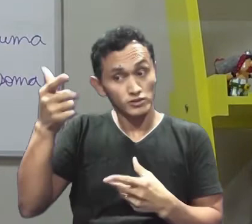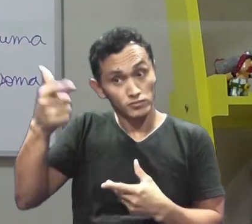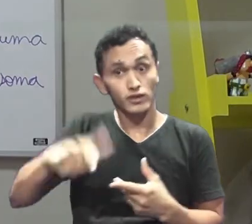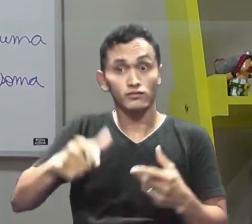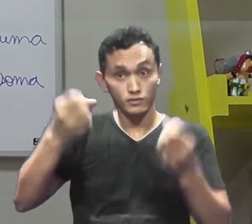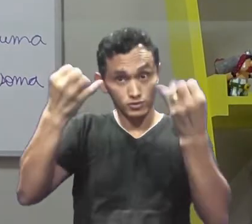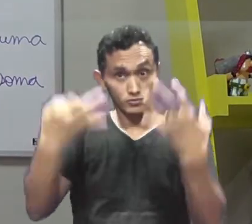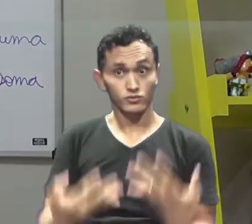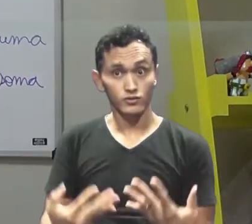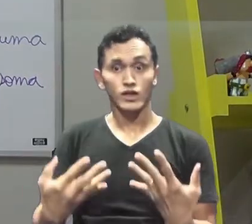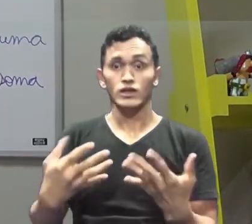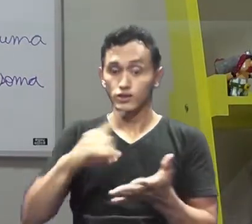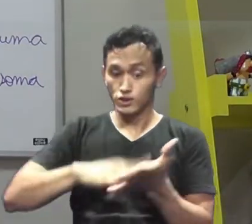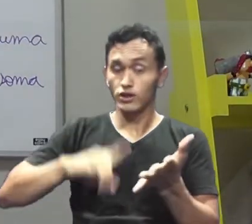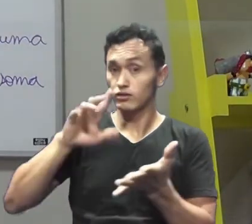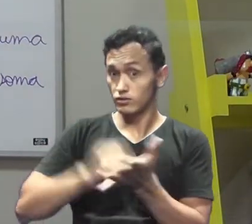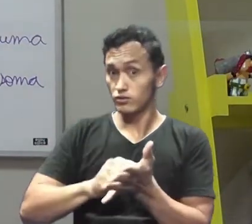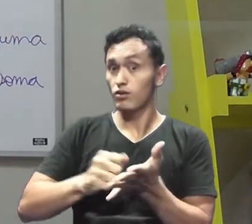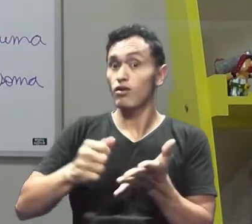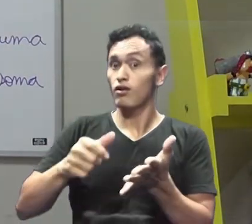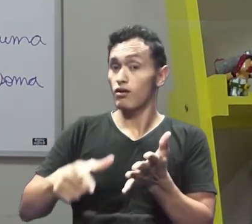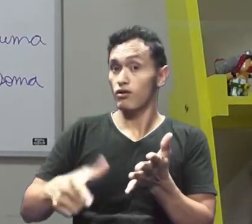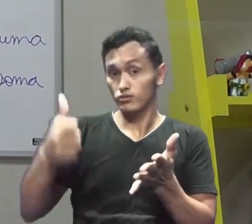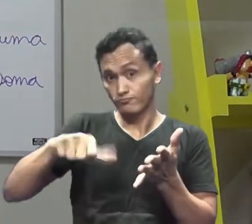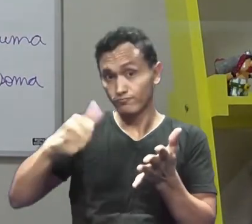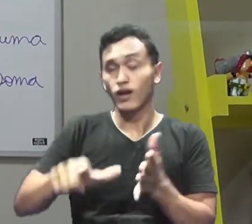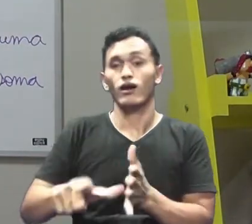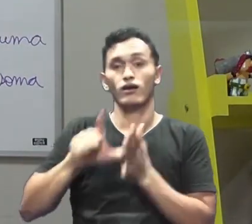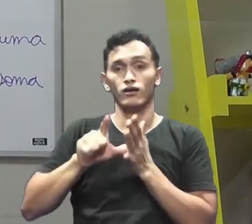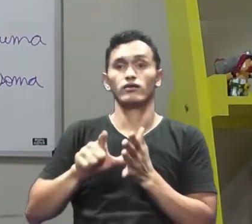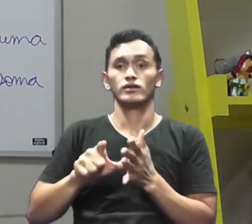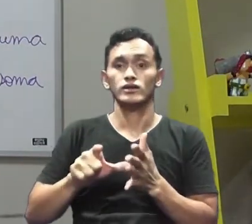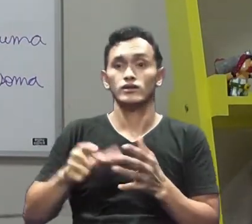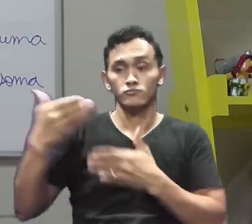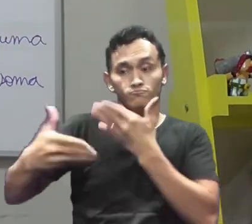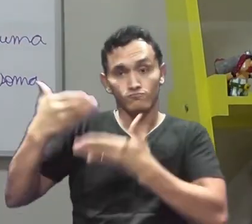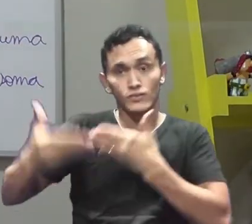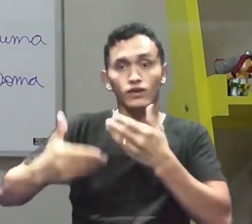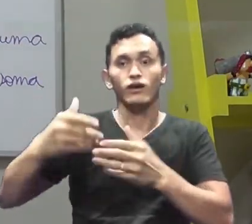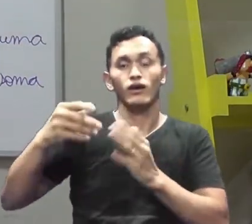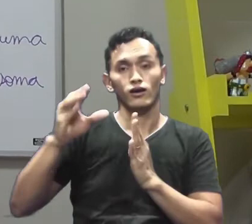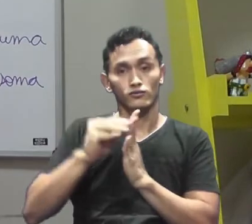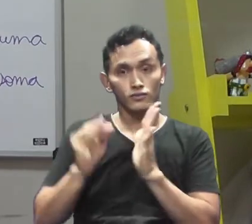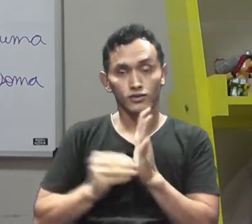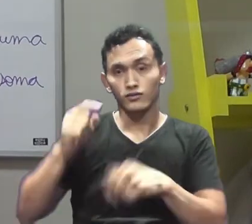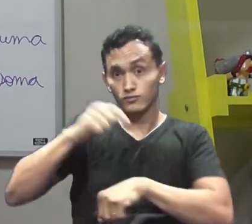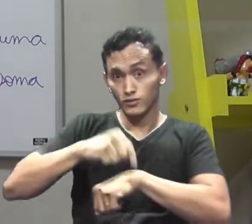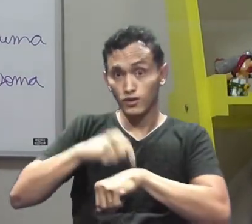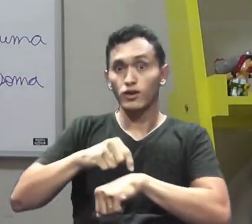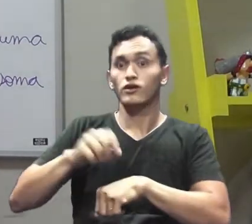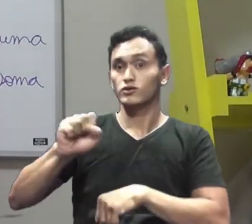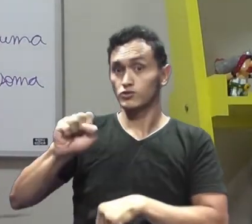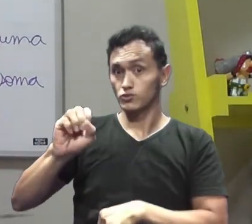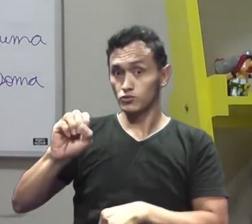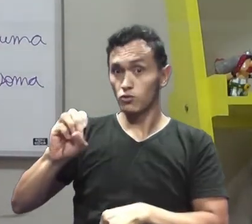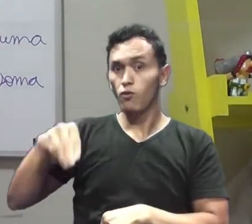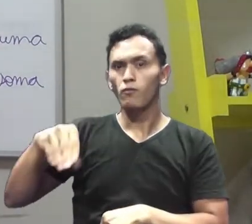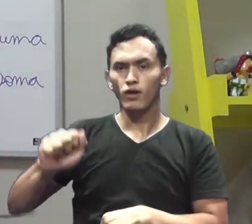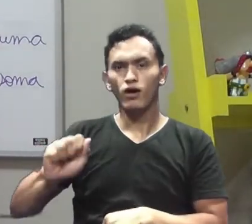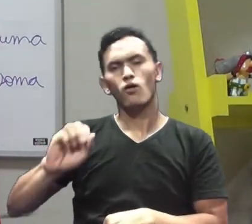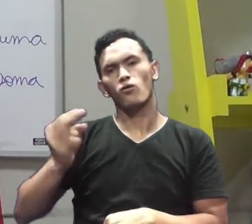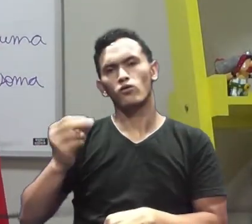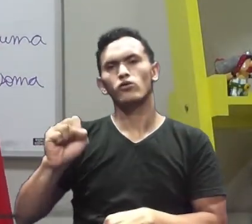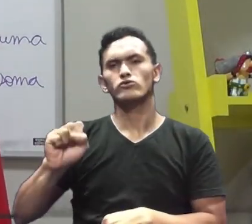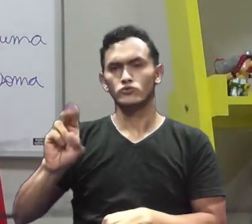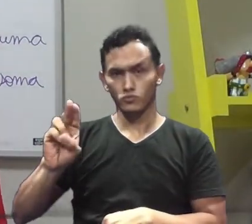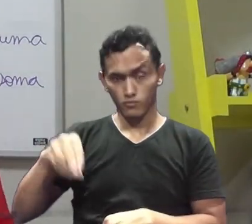diagnóstica antes, formativa durante, somativa ou sumativa depois. E espero que vocês tenham